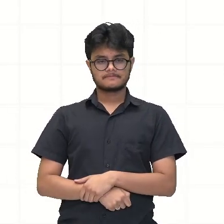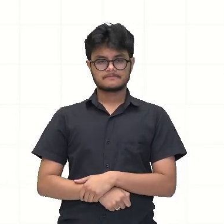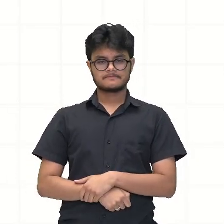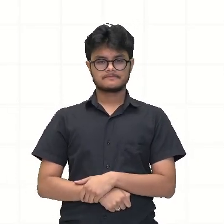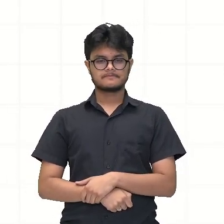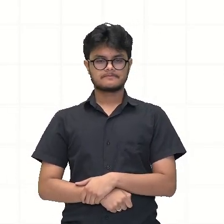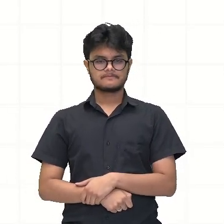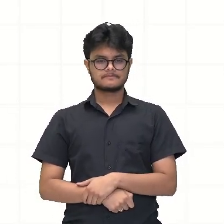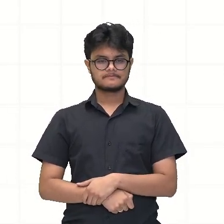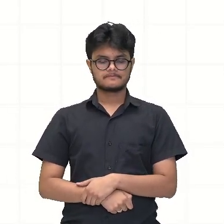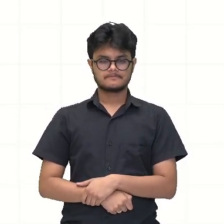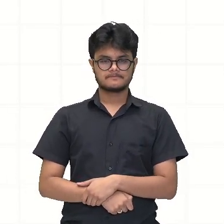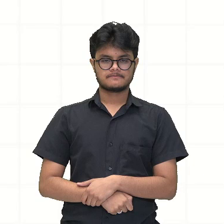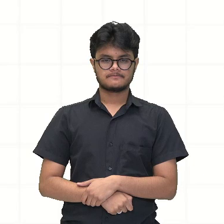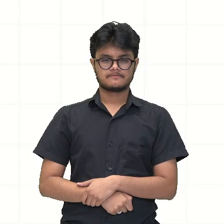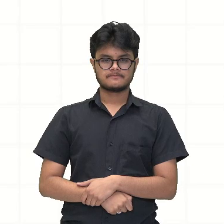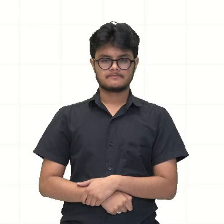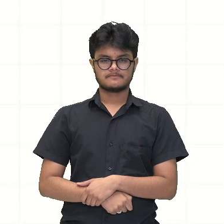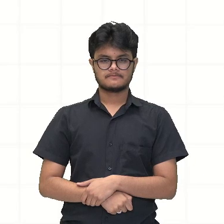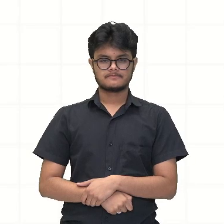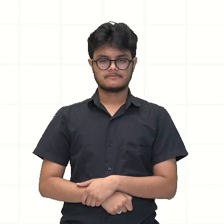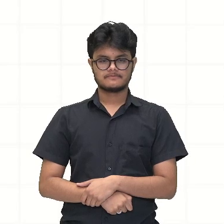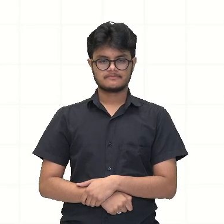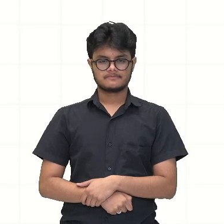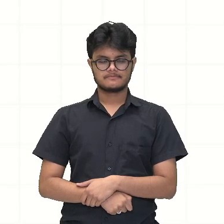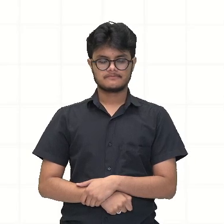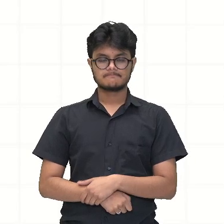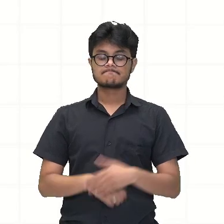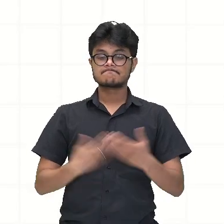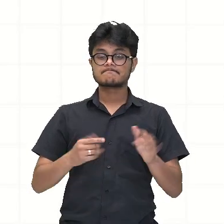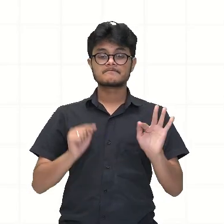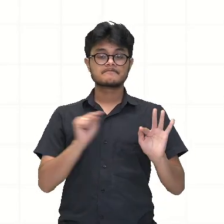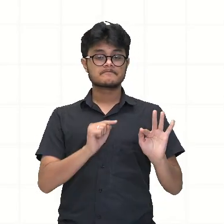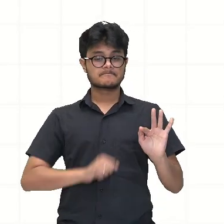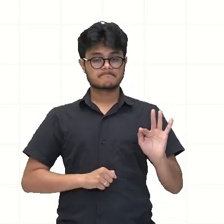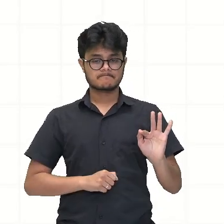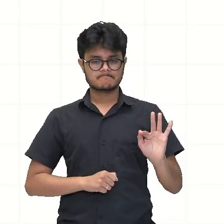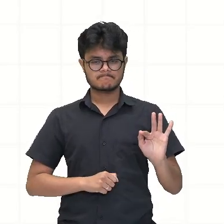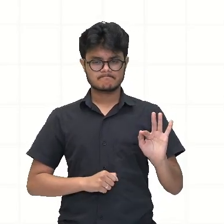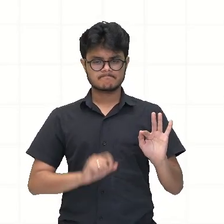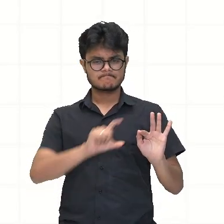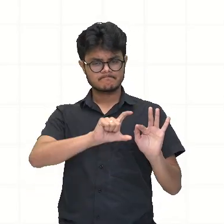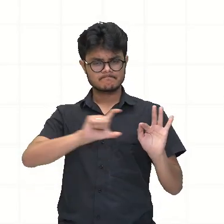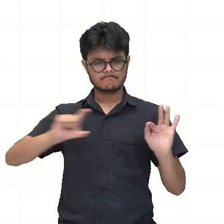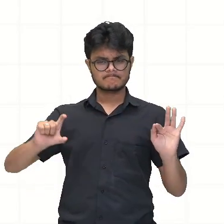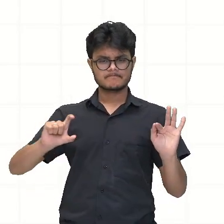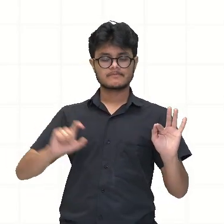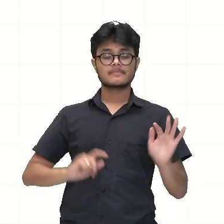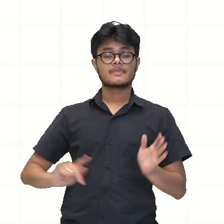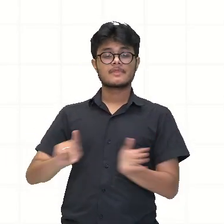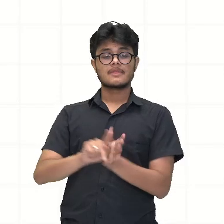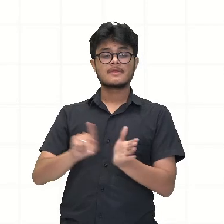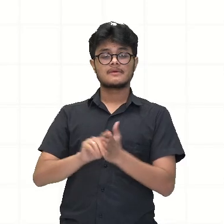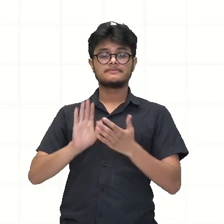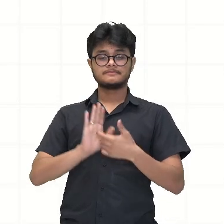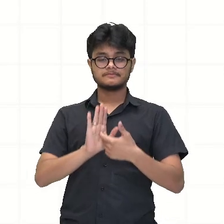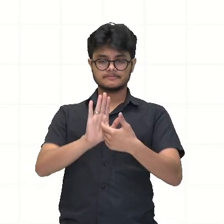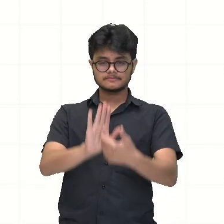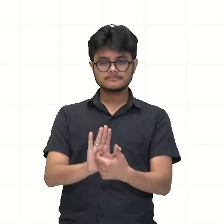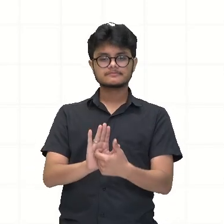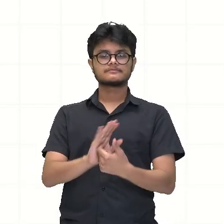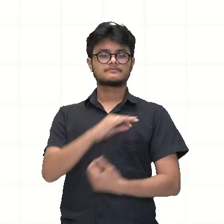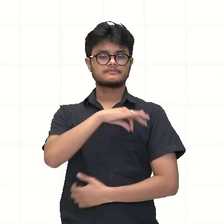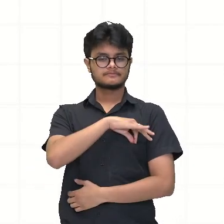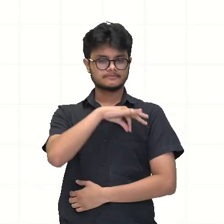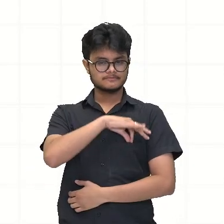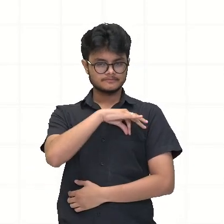por Carlos, né, que é o dono da empresa. Então, essa função aqui é a função que representa o